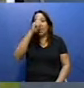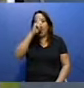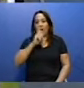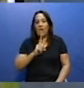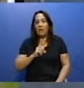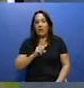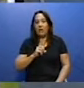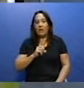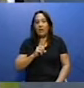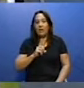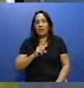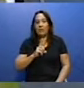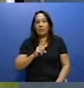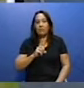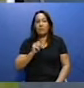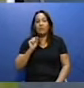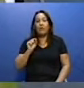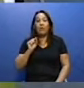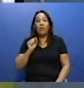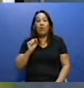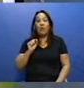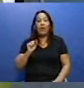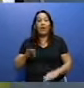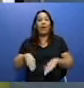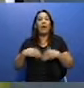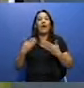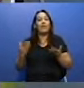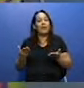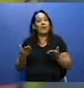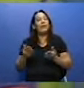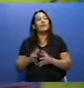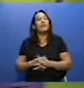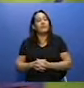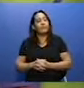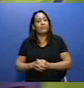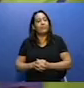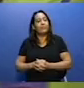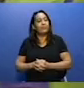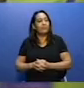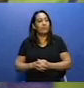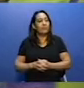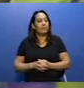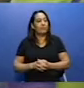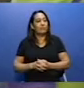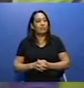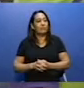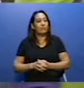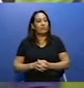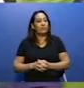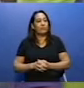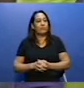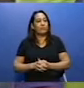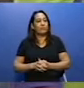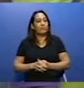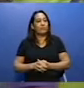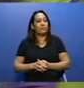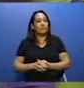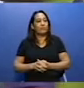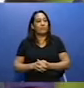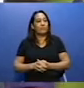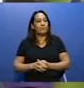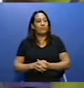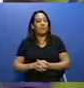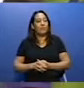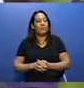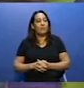23, cheguei. Quem é? A amarela. Tá vendo? Nosso estudo como é que tá? Vamos